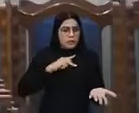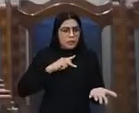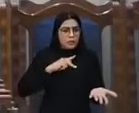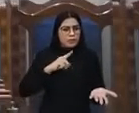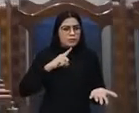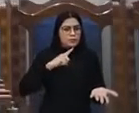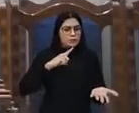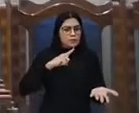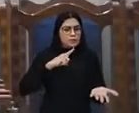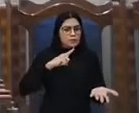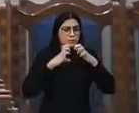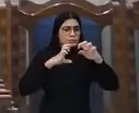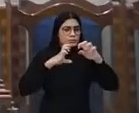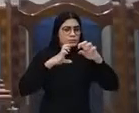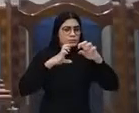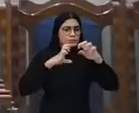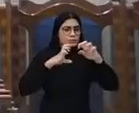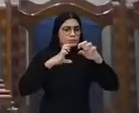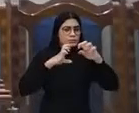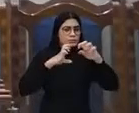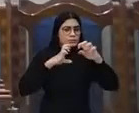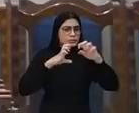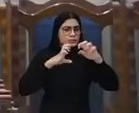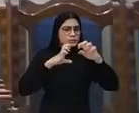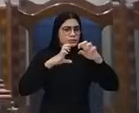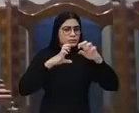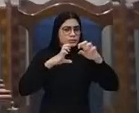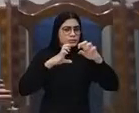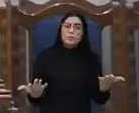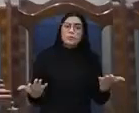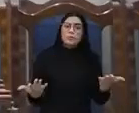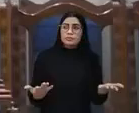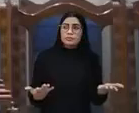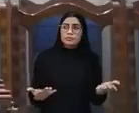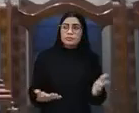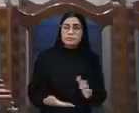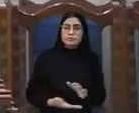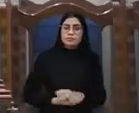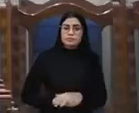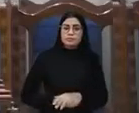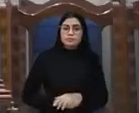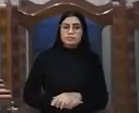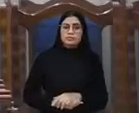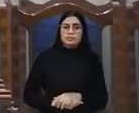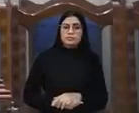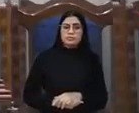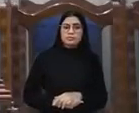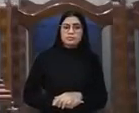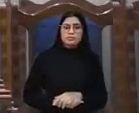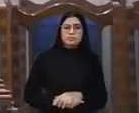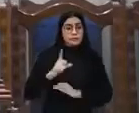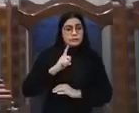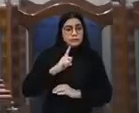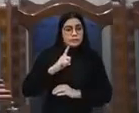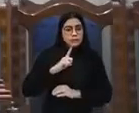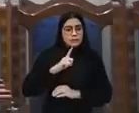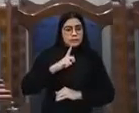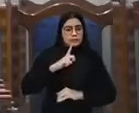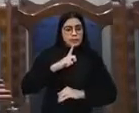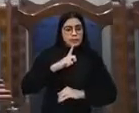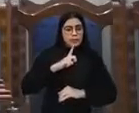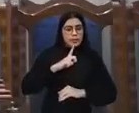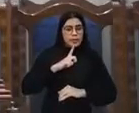toda especial para aquela gente. Glória a Deus. Todos os dias na praça. Havia uma grande praça ali em